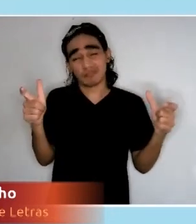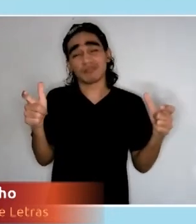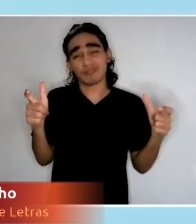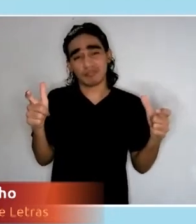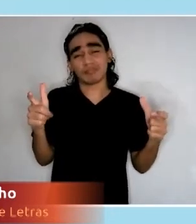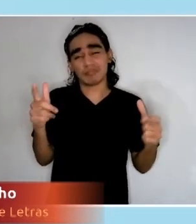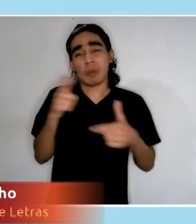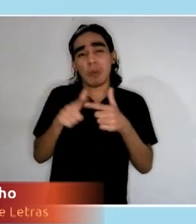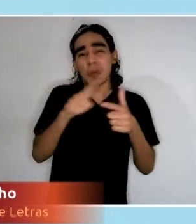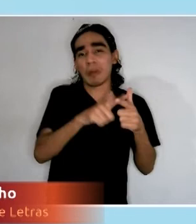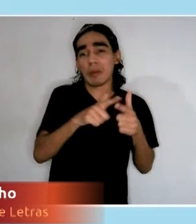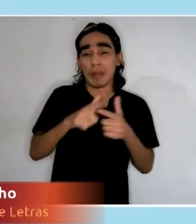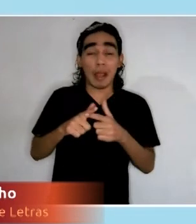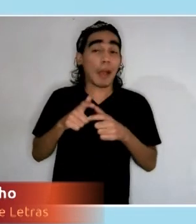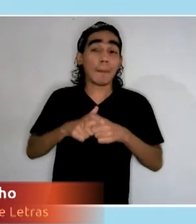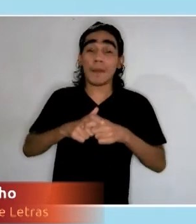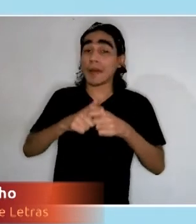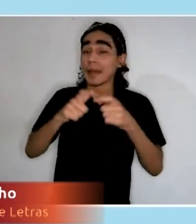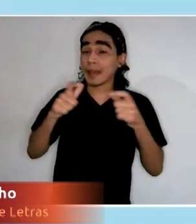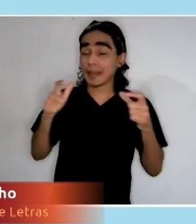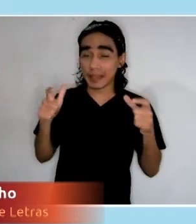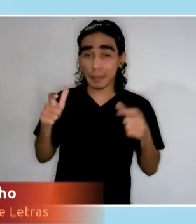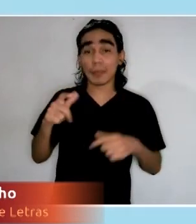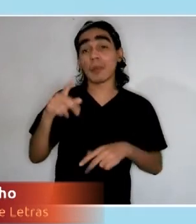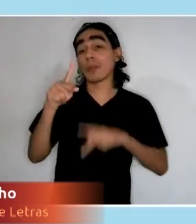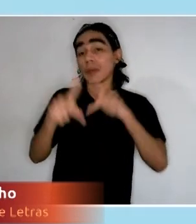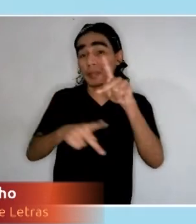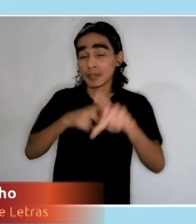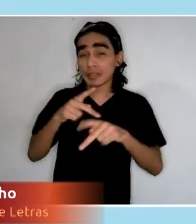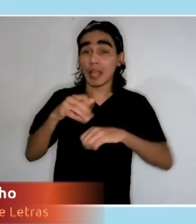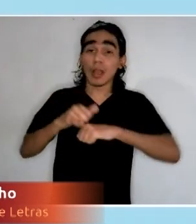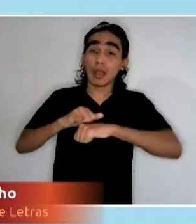isso. Metade da população brasileira tem sobrepeso, 20 milhões